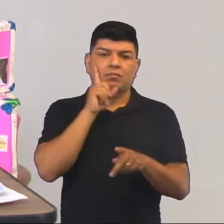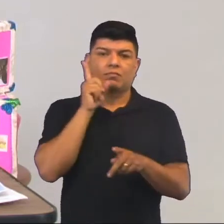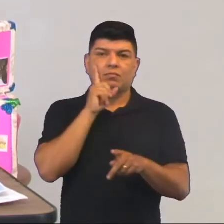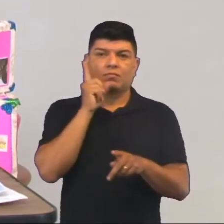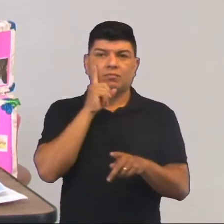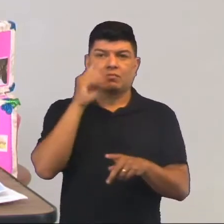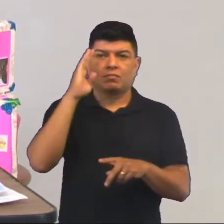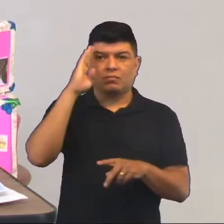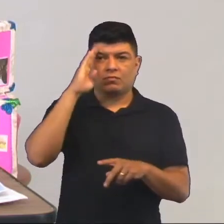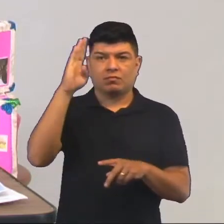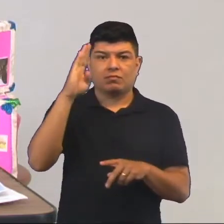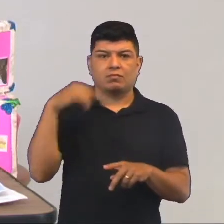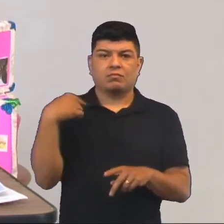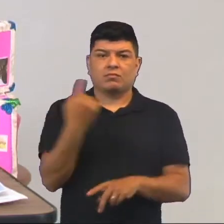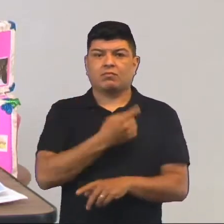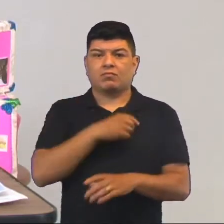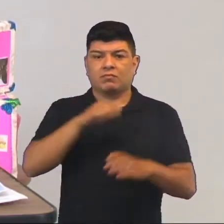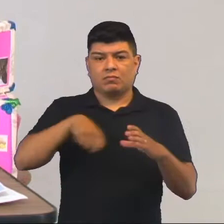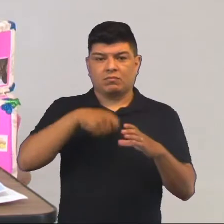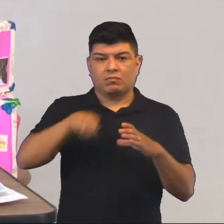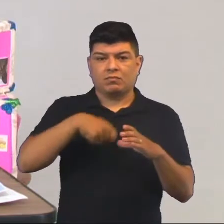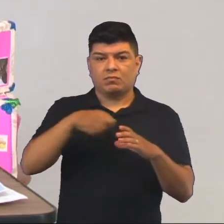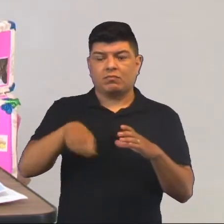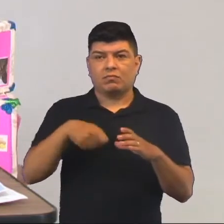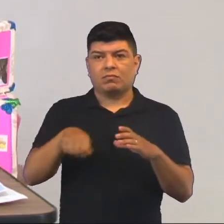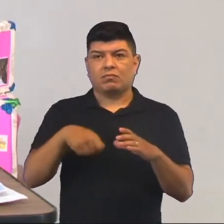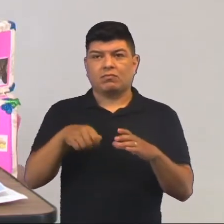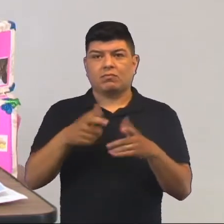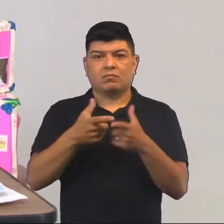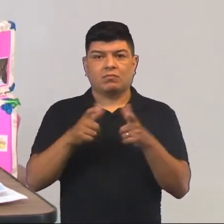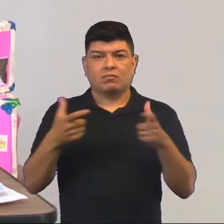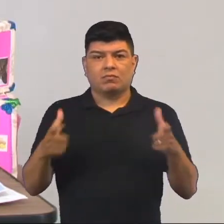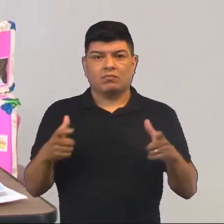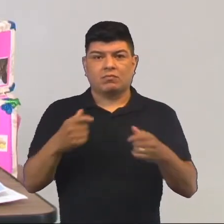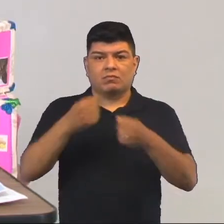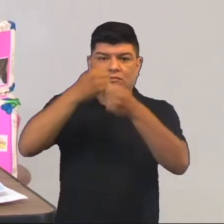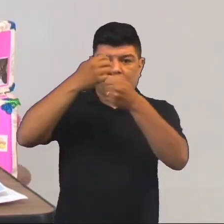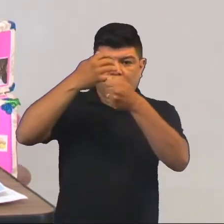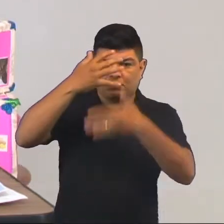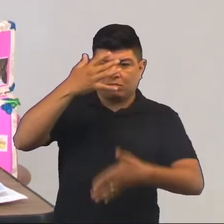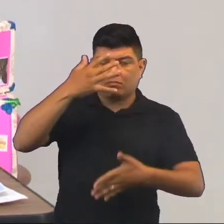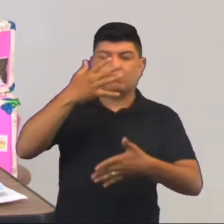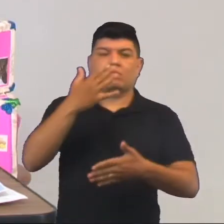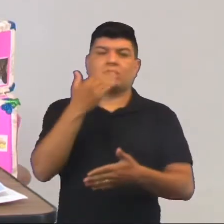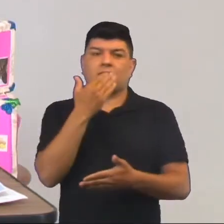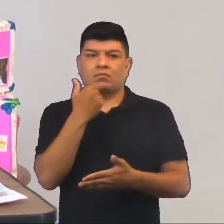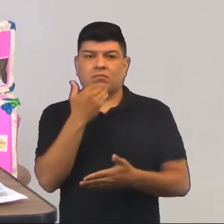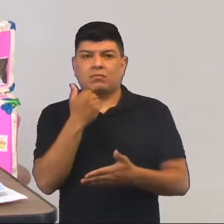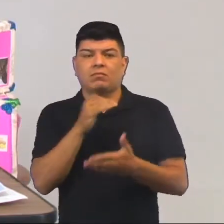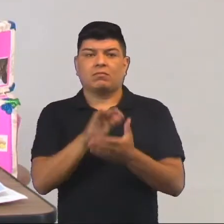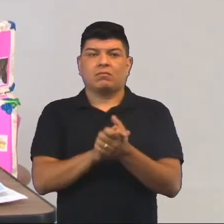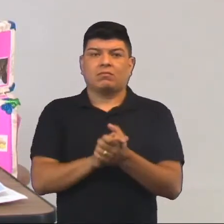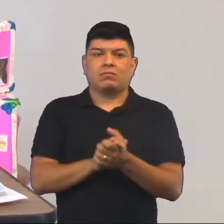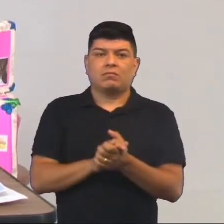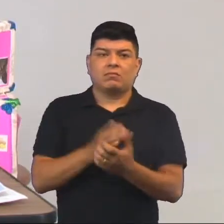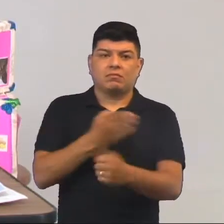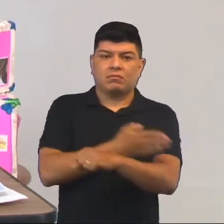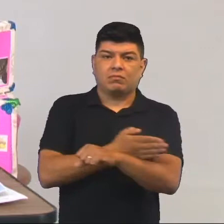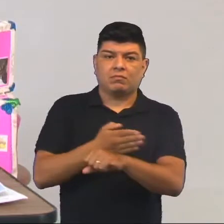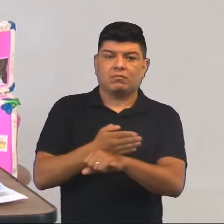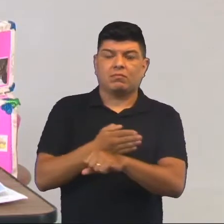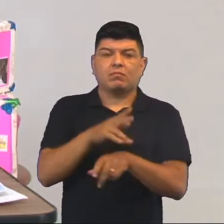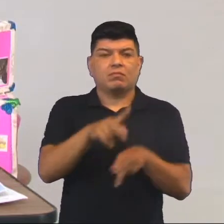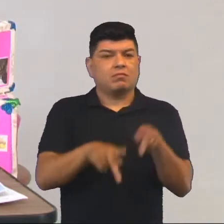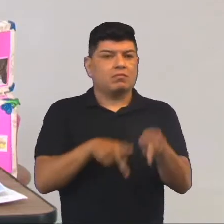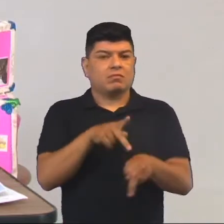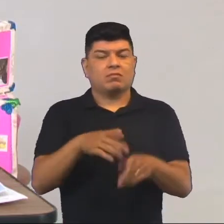dia, principalmente na nossa culinária. E é bem extensa a lista de comidas, né? De comidas típicas desse